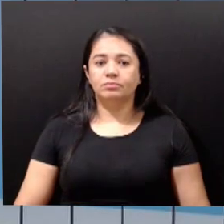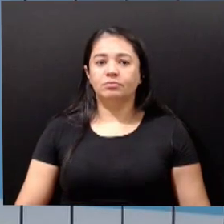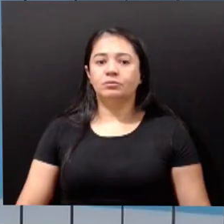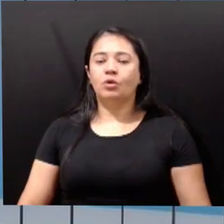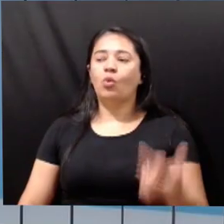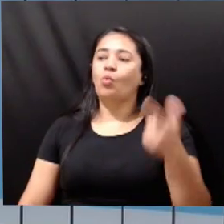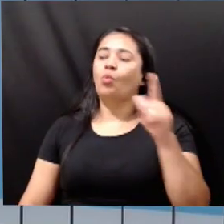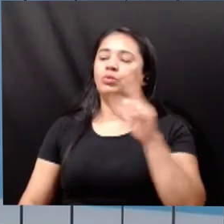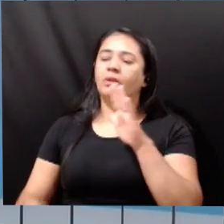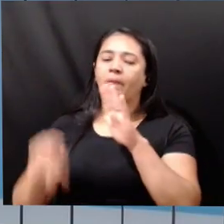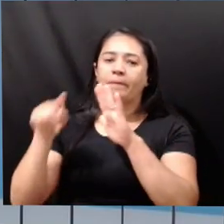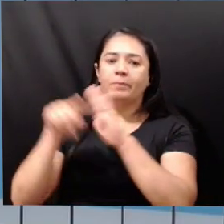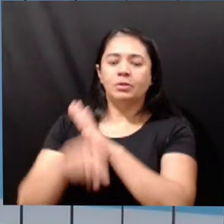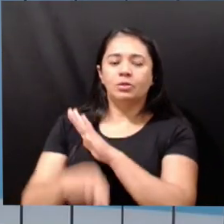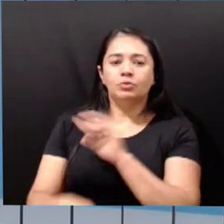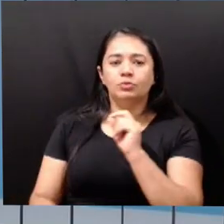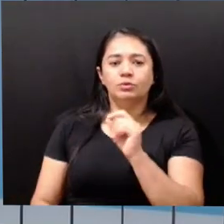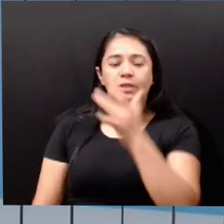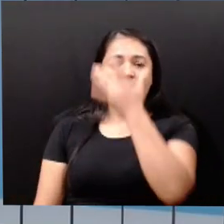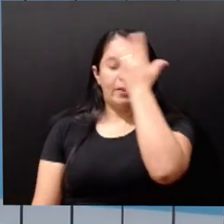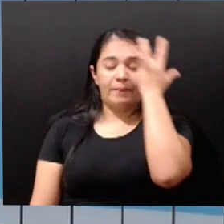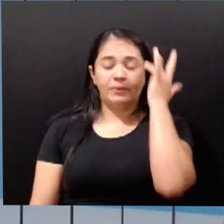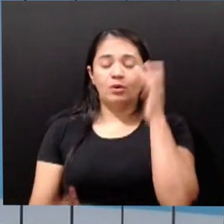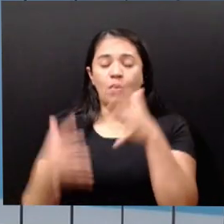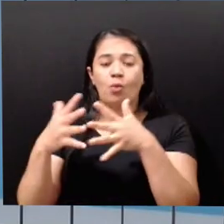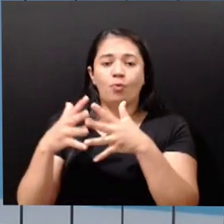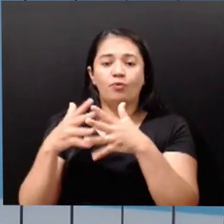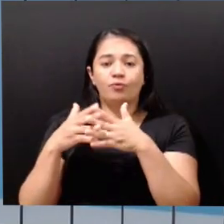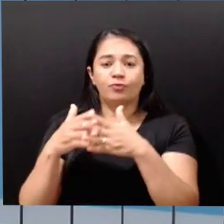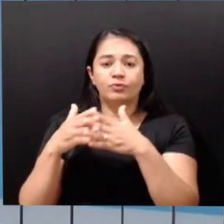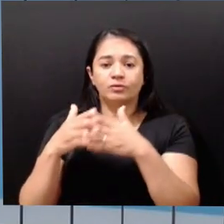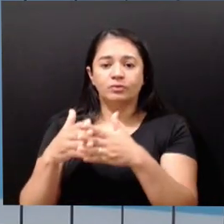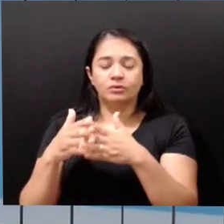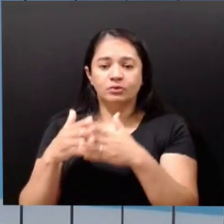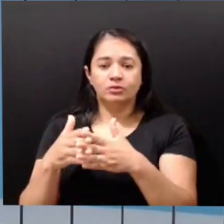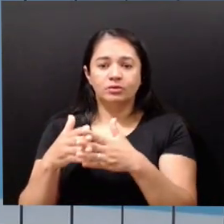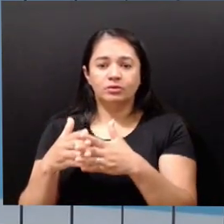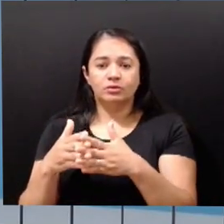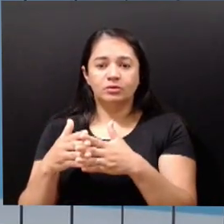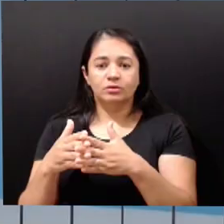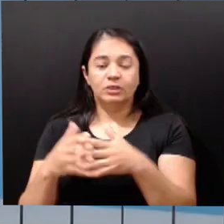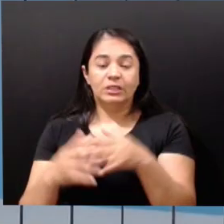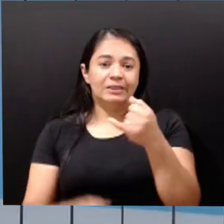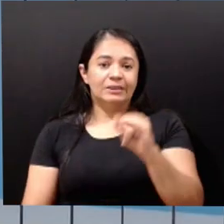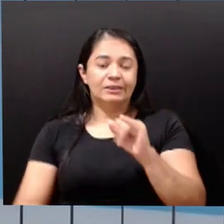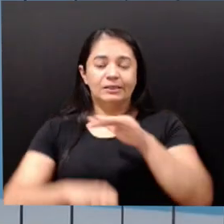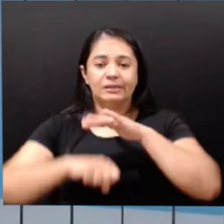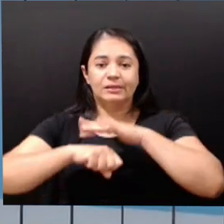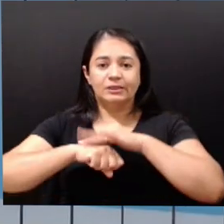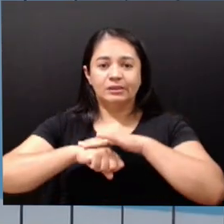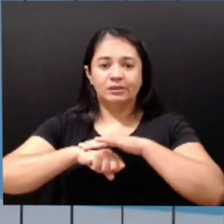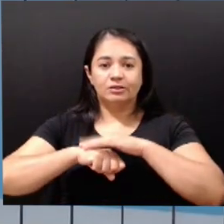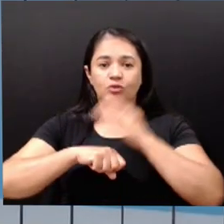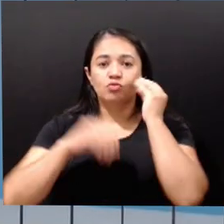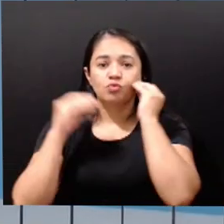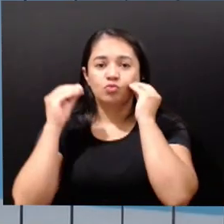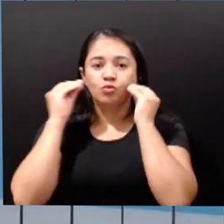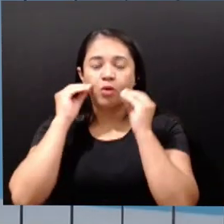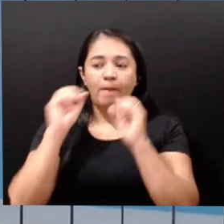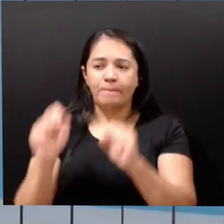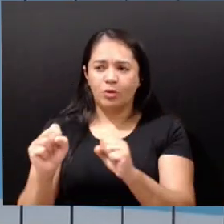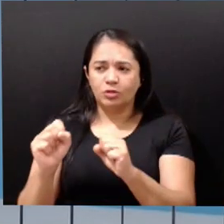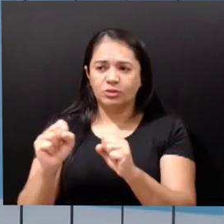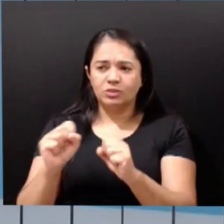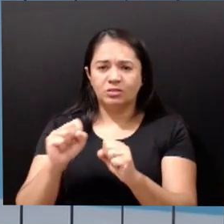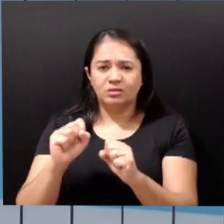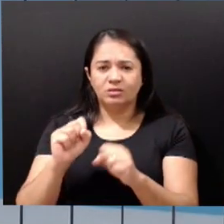doutor, um outro ponto que as pessoas confundem bastante, e eu acho legal esclarecer, é que se a doença do beijo, ela pode ser considerada